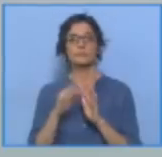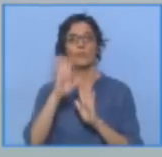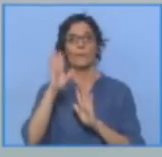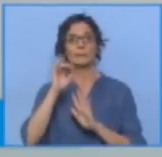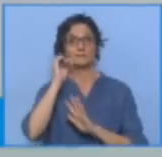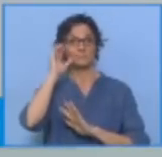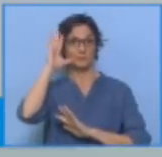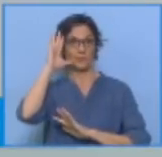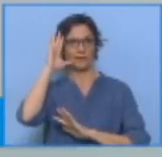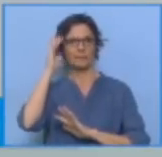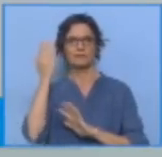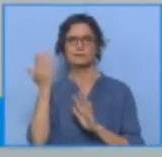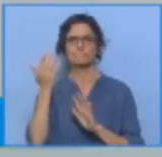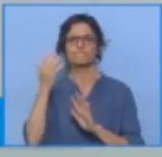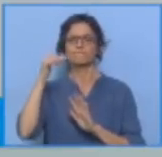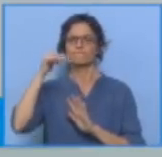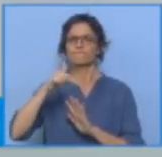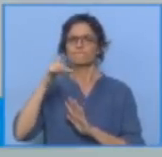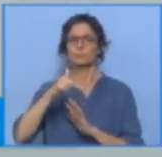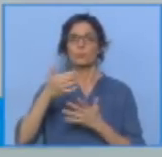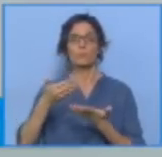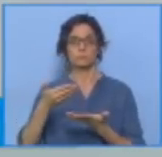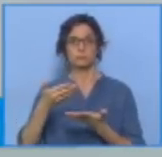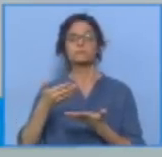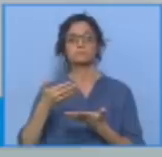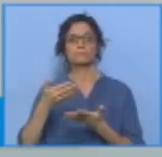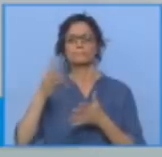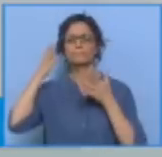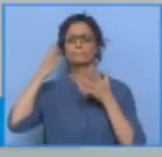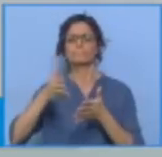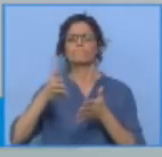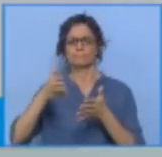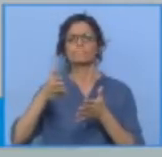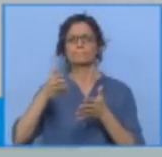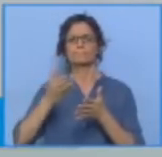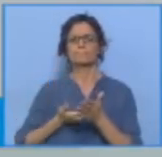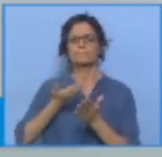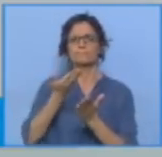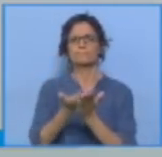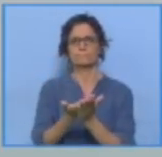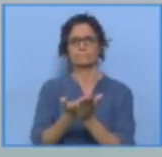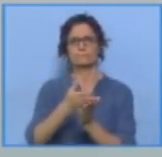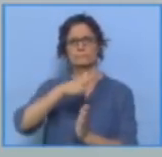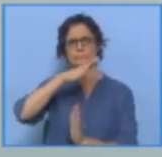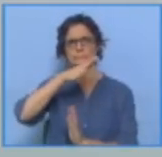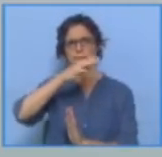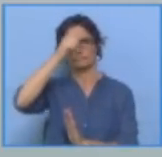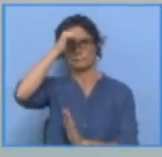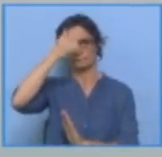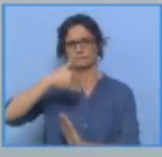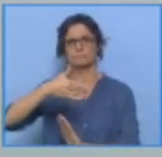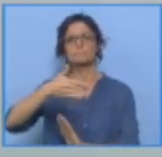Olá, muito boa tarde. Neste dia, como é habitual, centramos a nossa atenção na proposta litúrgica do próximo domingo e nos